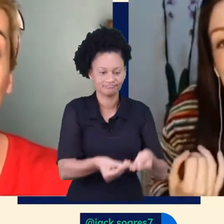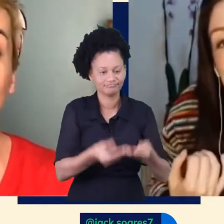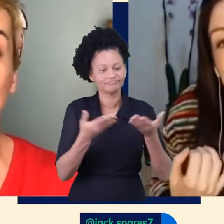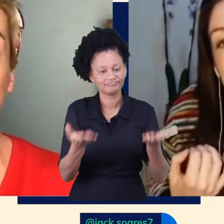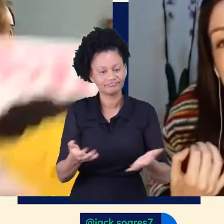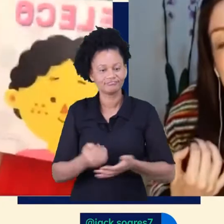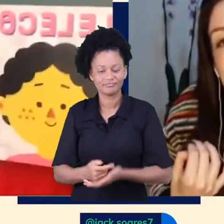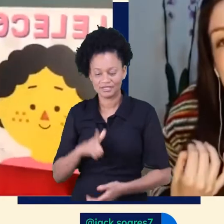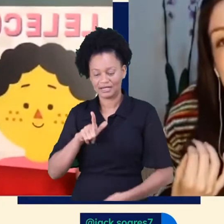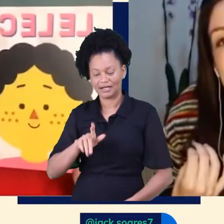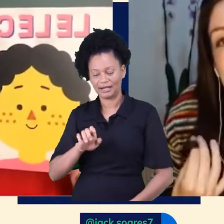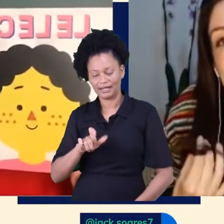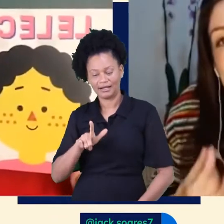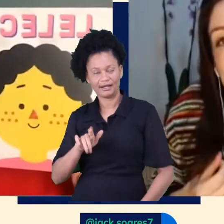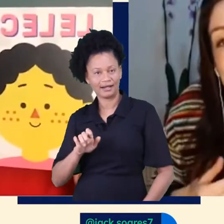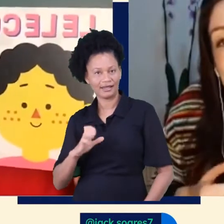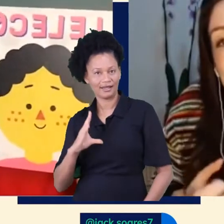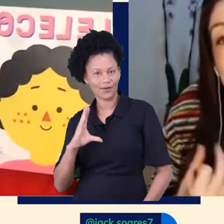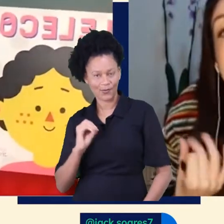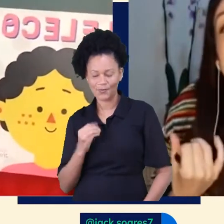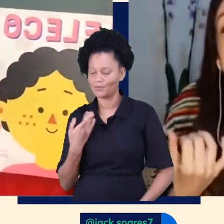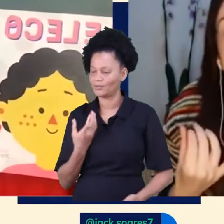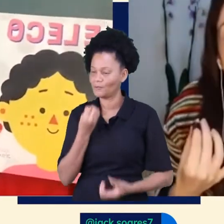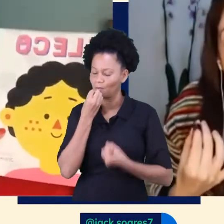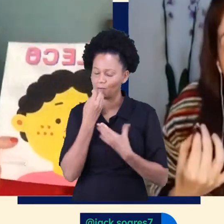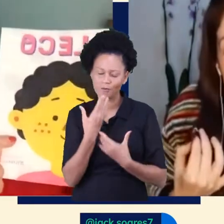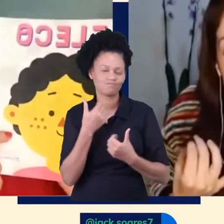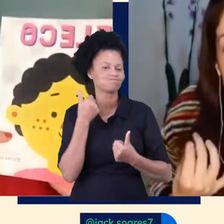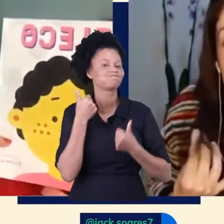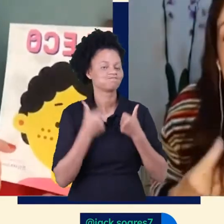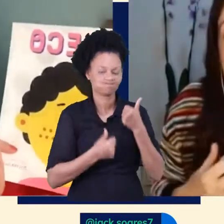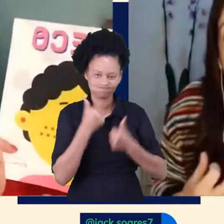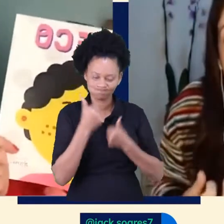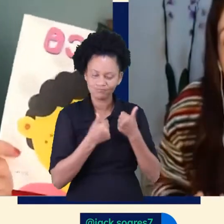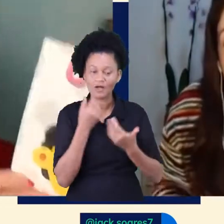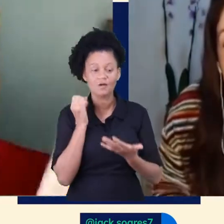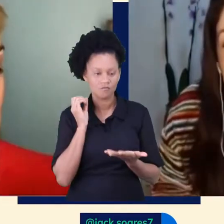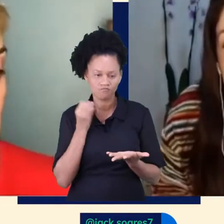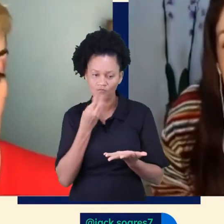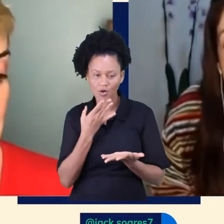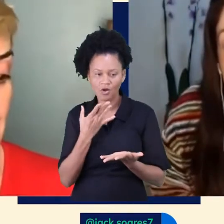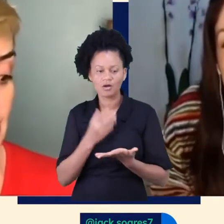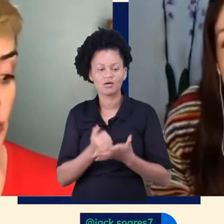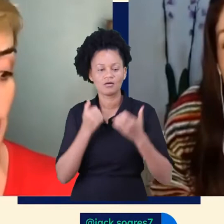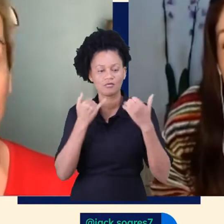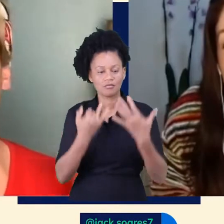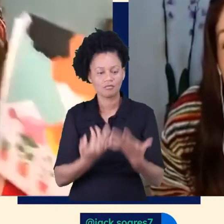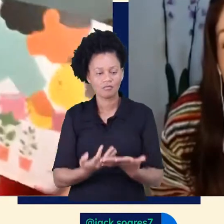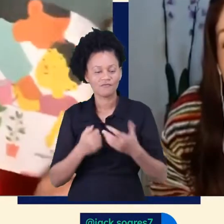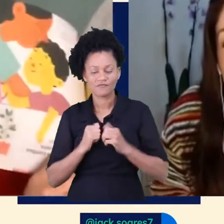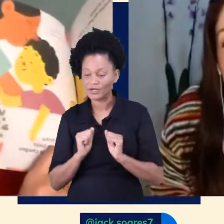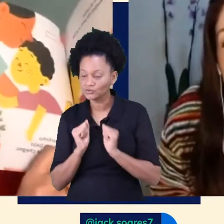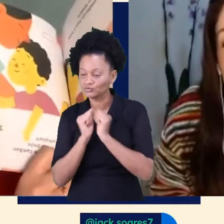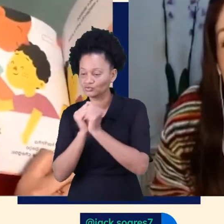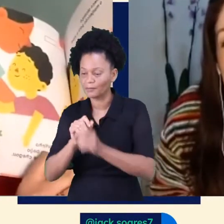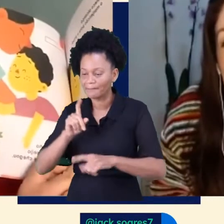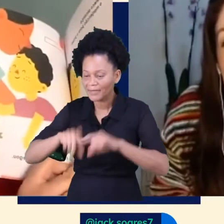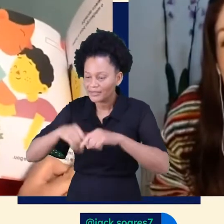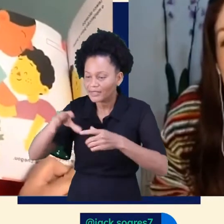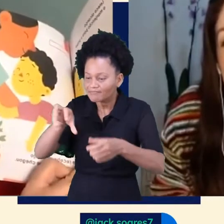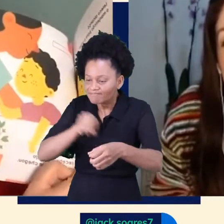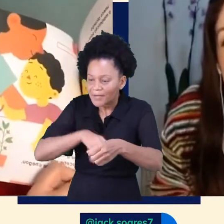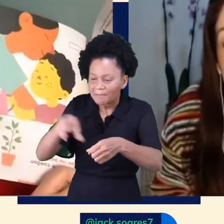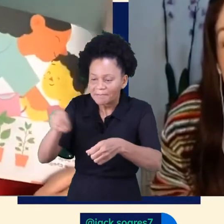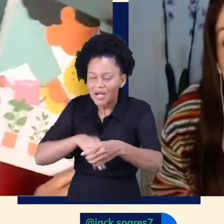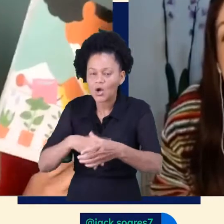para pia depois que come. É o Leleco. Esse aqui também é super legal para trazer essas questões. Ele vai